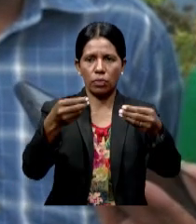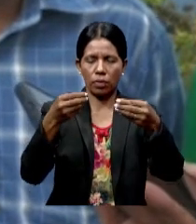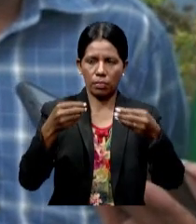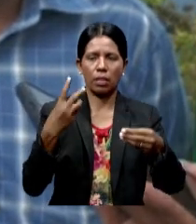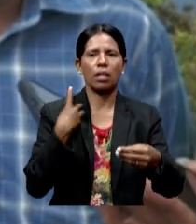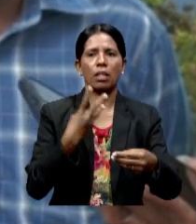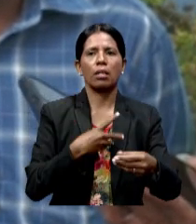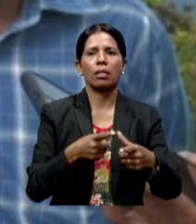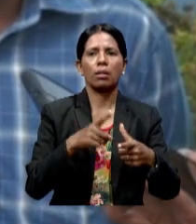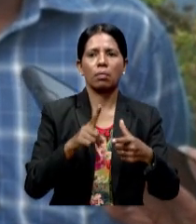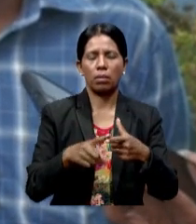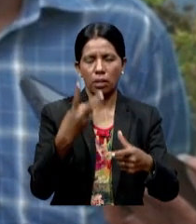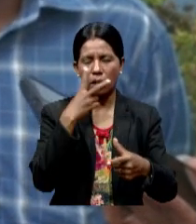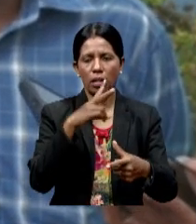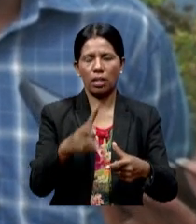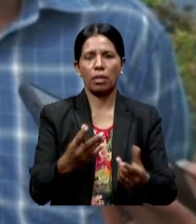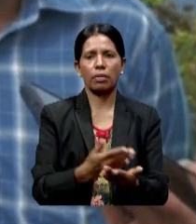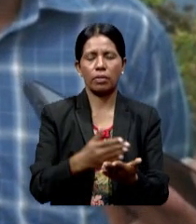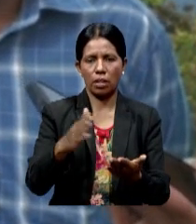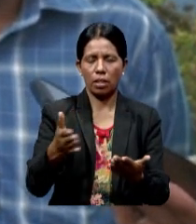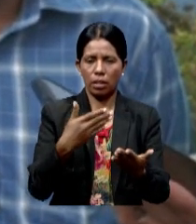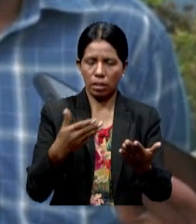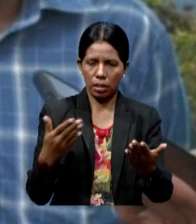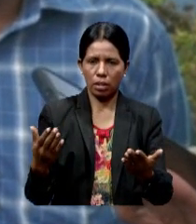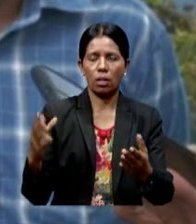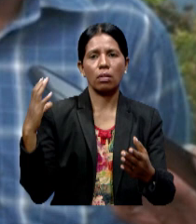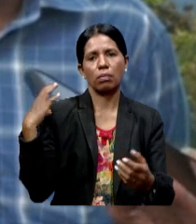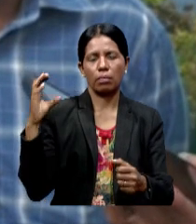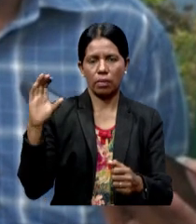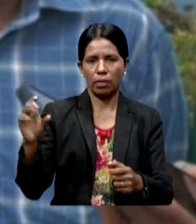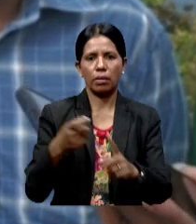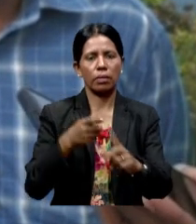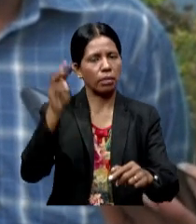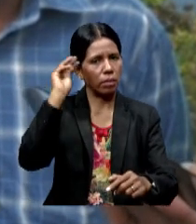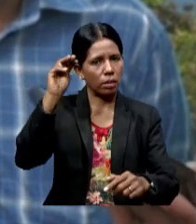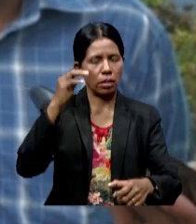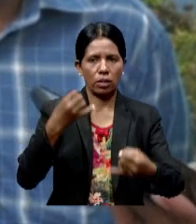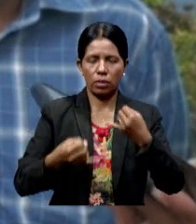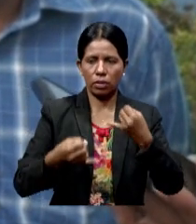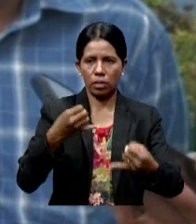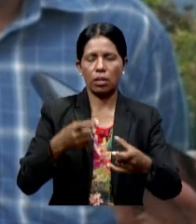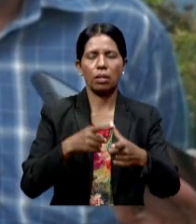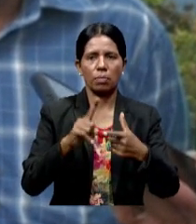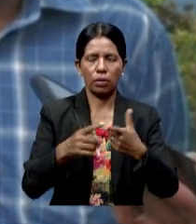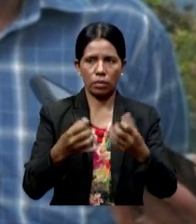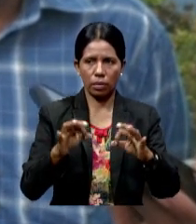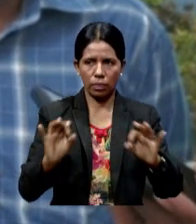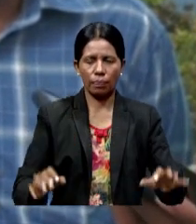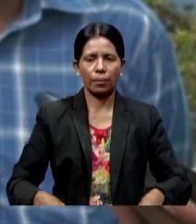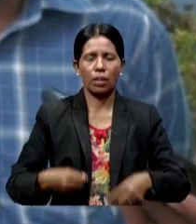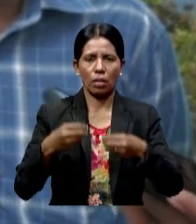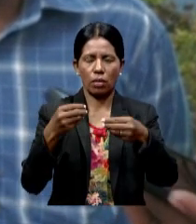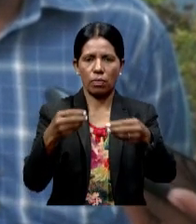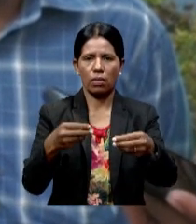Nune mo zatu titulu bai bain atribui saun serne, kompetensia nistira justia nian, li pois otu tia, bele atribui definitivamente